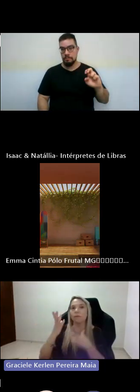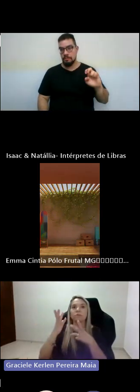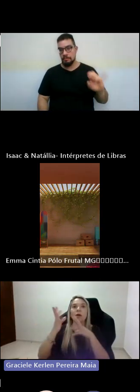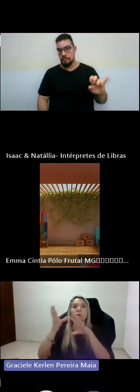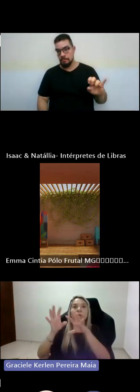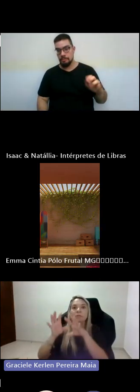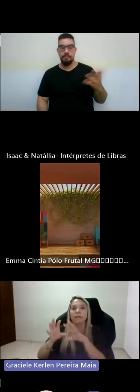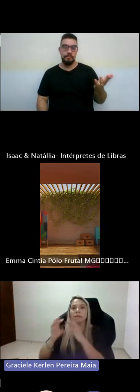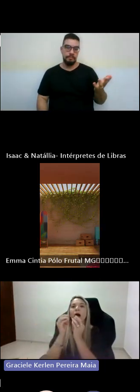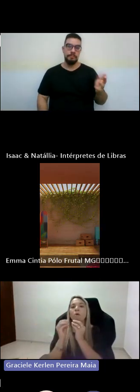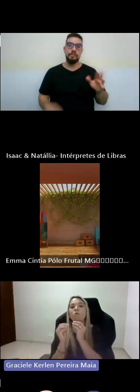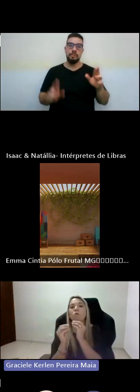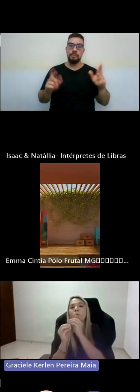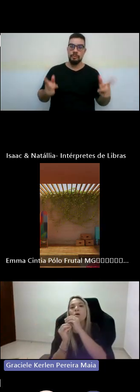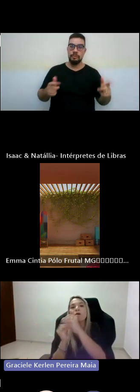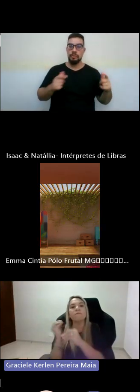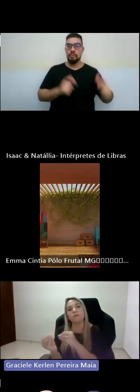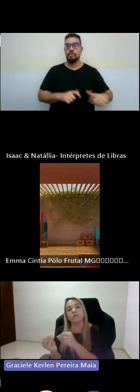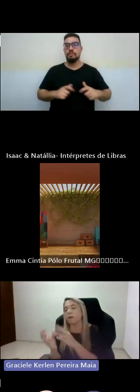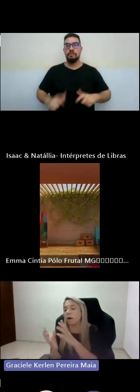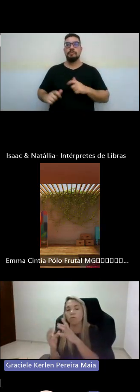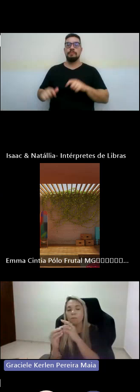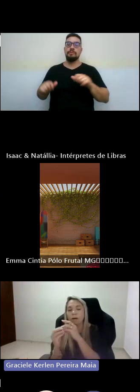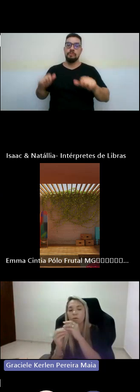enfim, se eu mudei algum